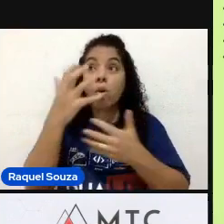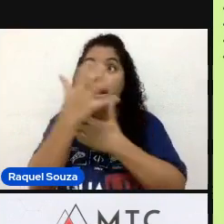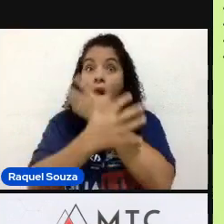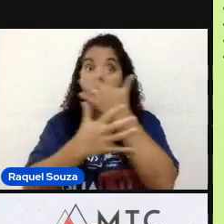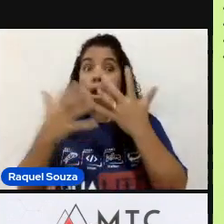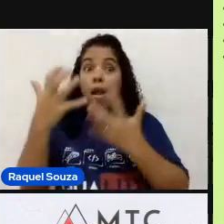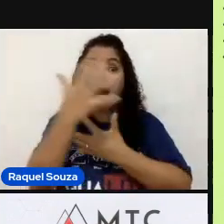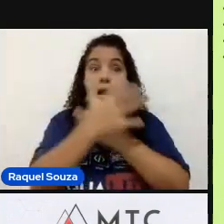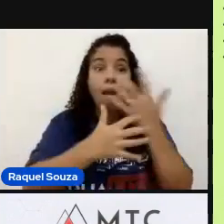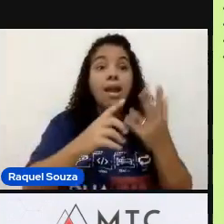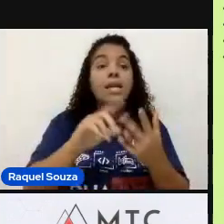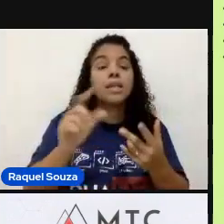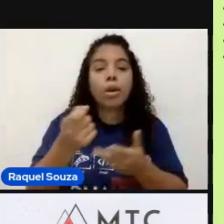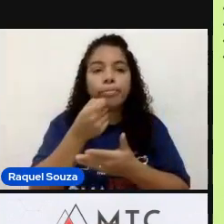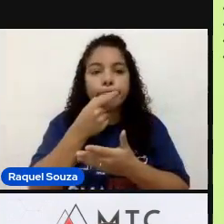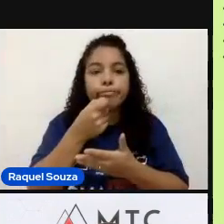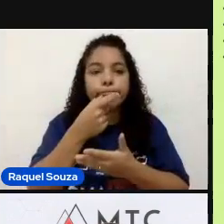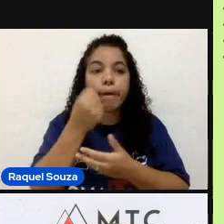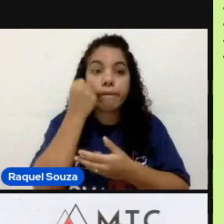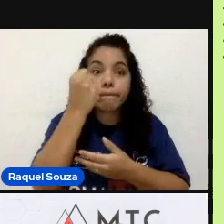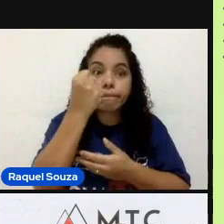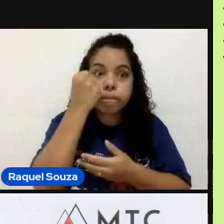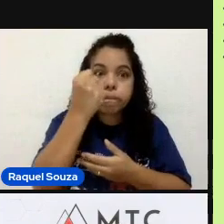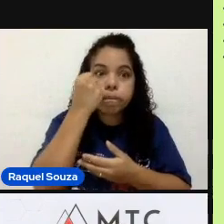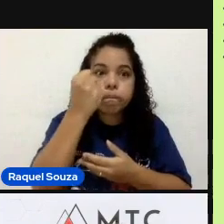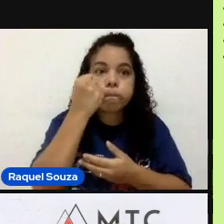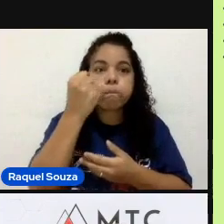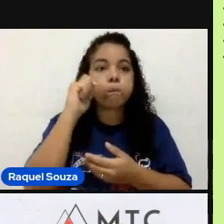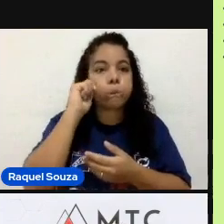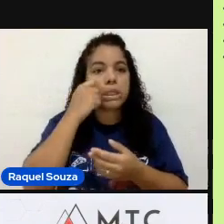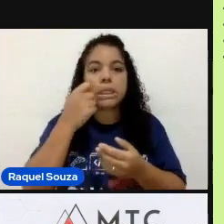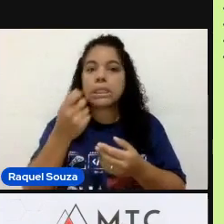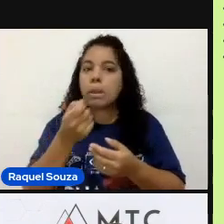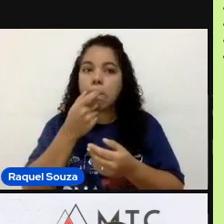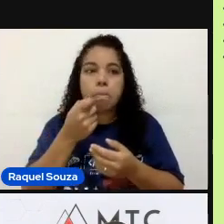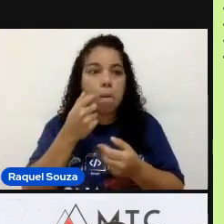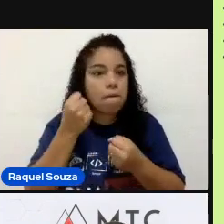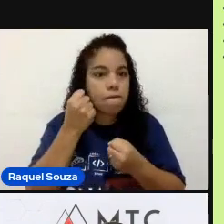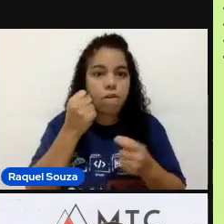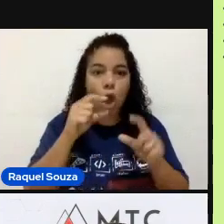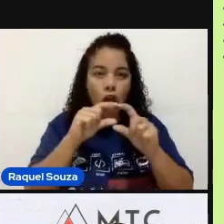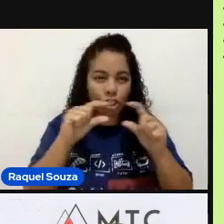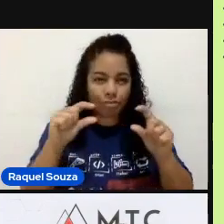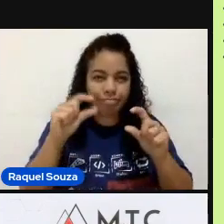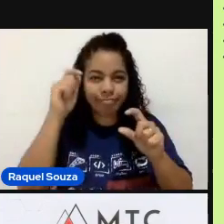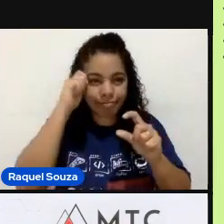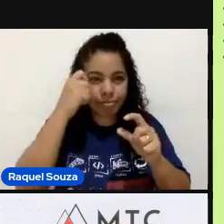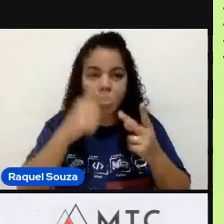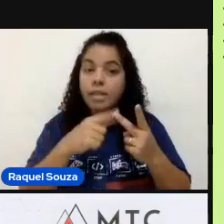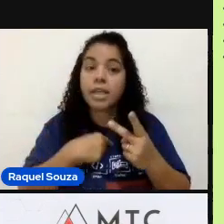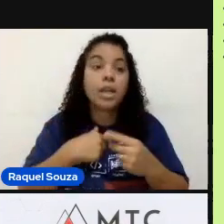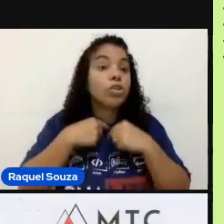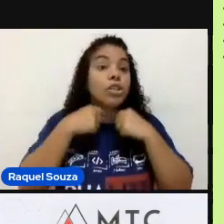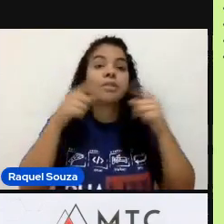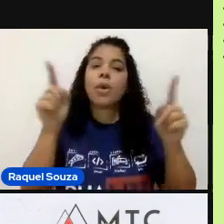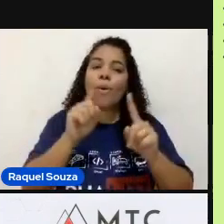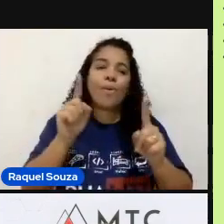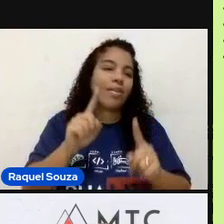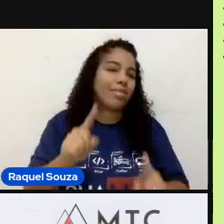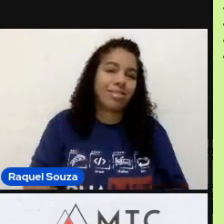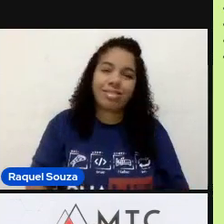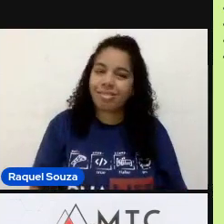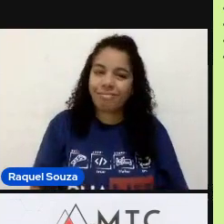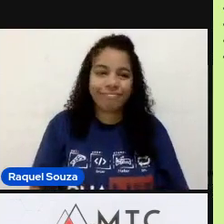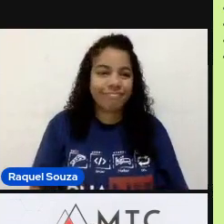com ansiedade crônica, não sei o quê, e era só tarja preta o tempo inteiro. E eu não aguentava mais viver de tarja preta. E foi aí